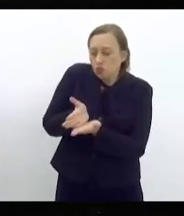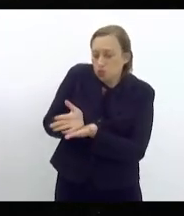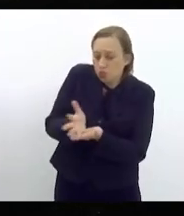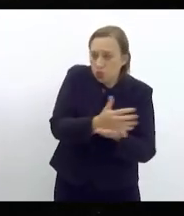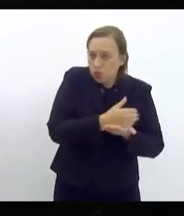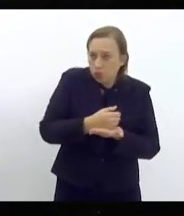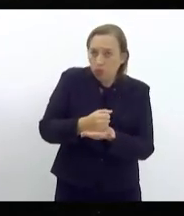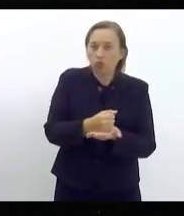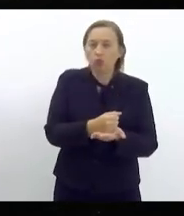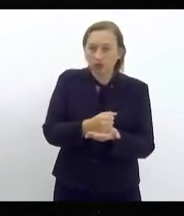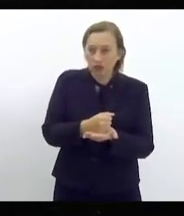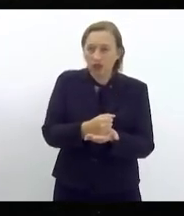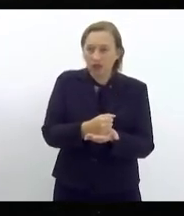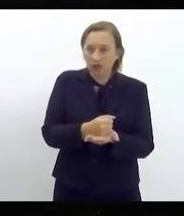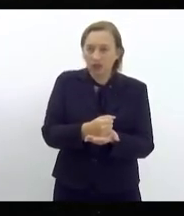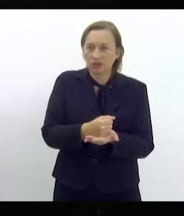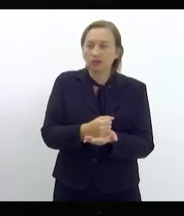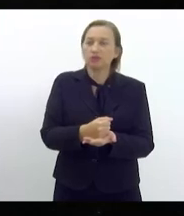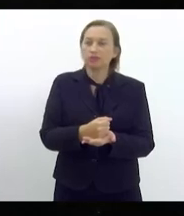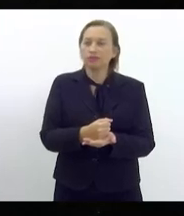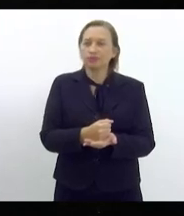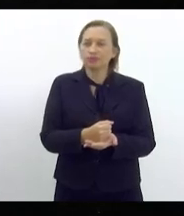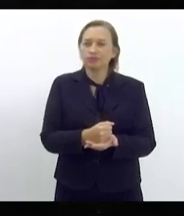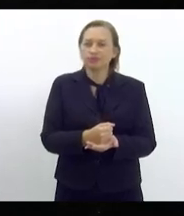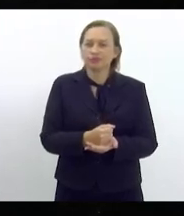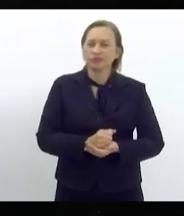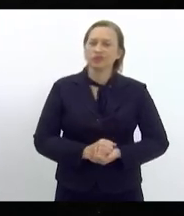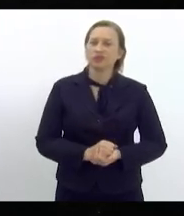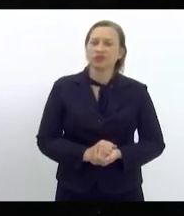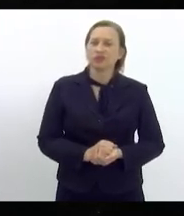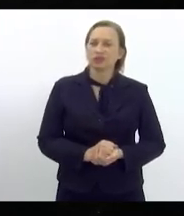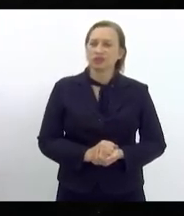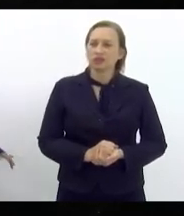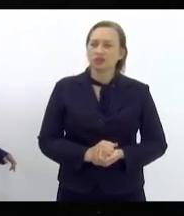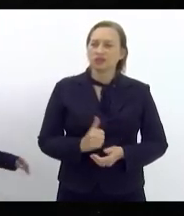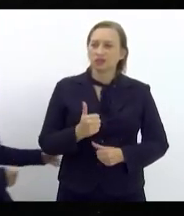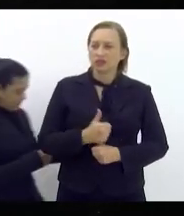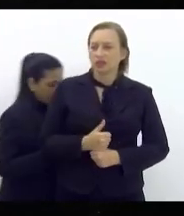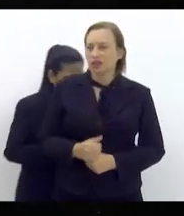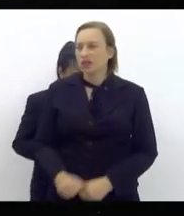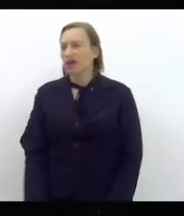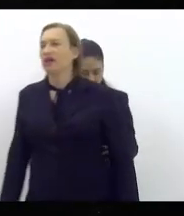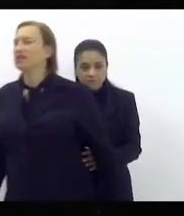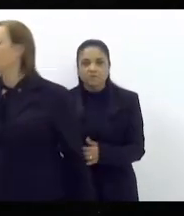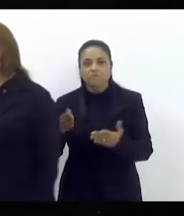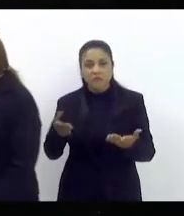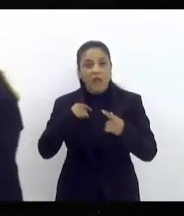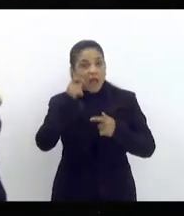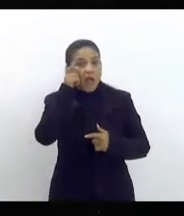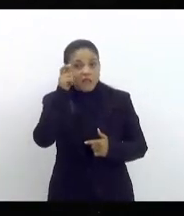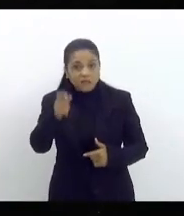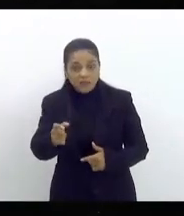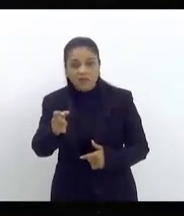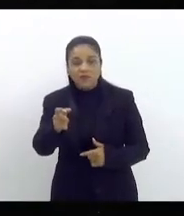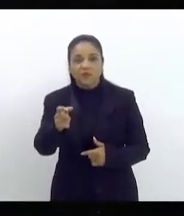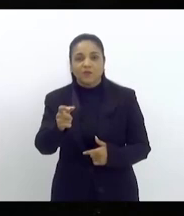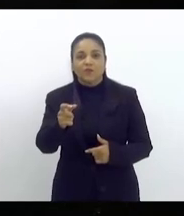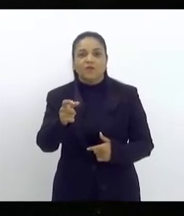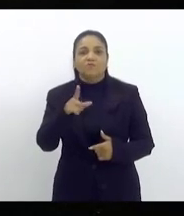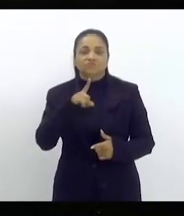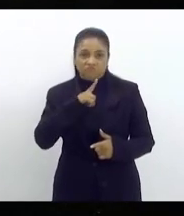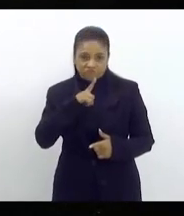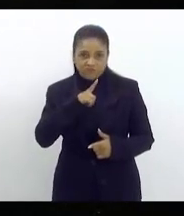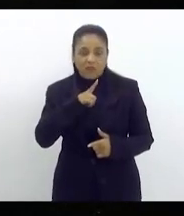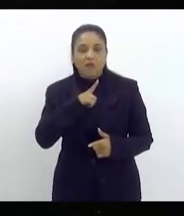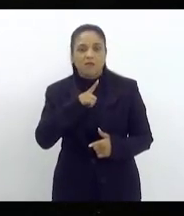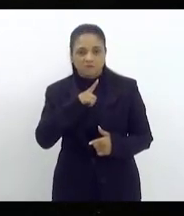através, aquilo que compõe as receitas do nosso Estado. Então, temos que estar atentos, porque, como o